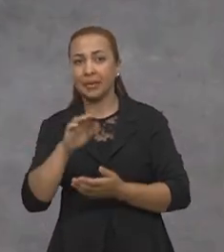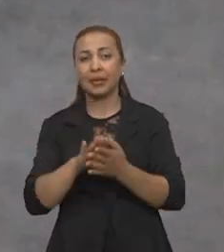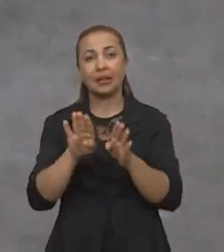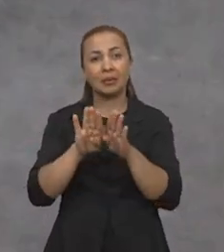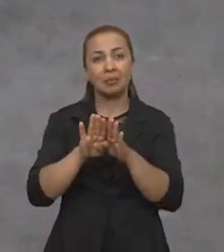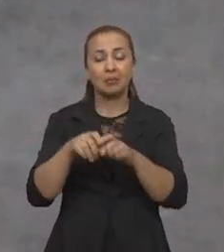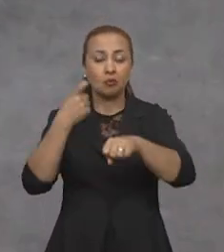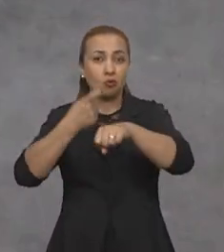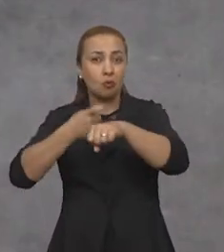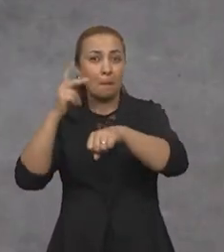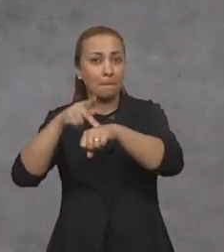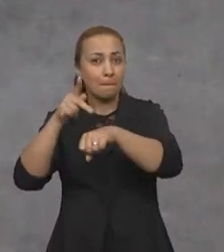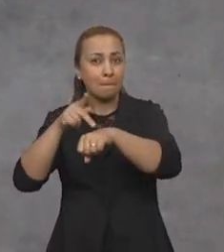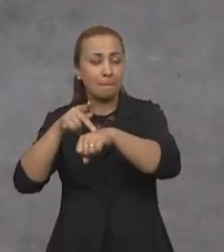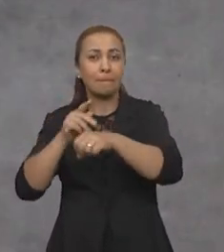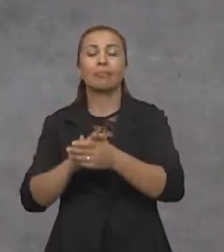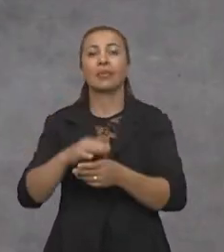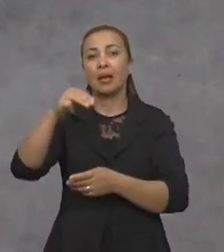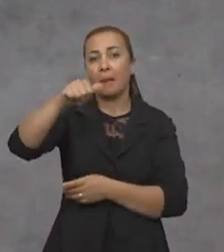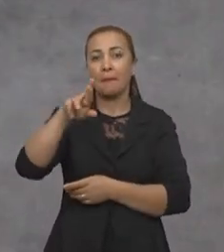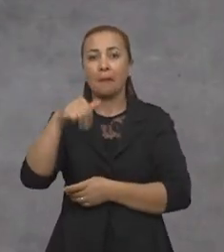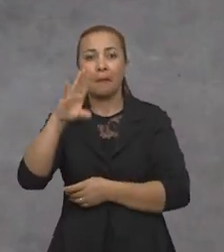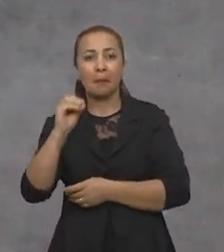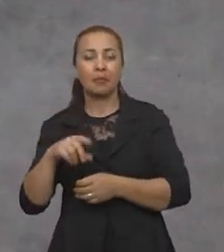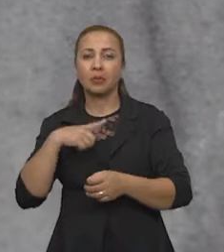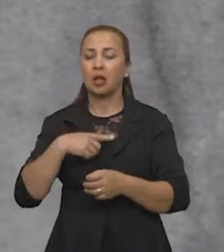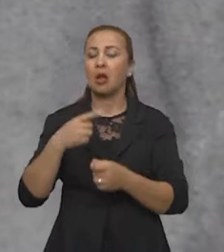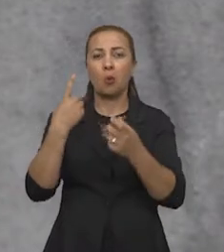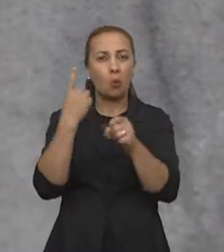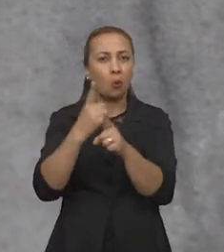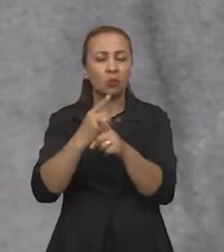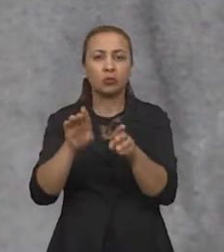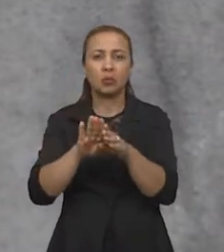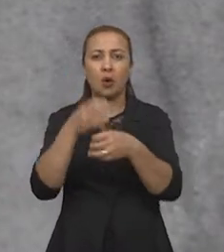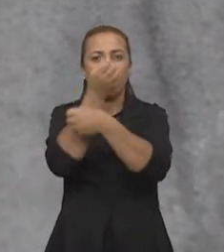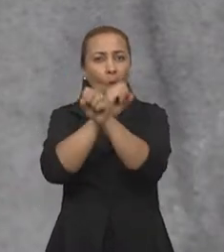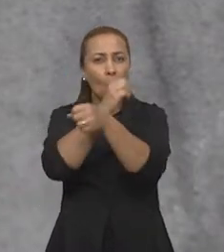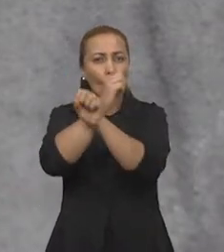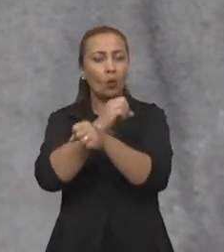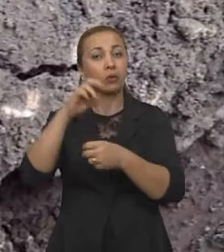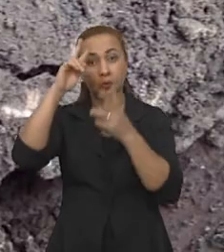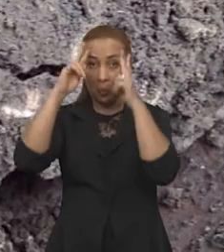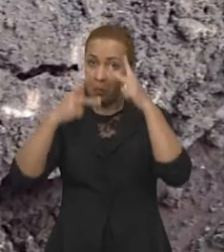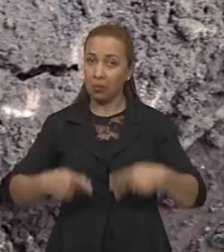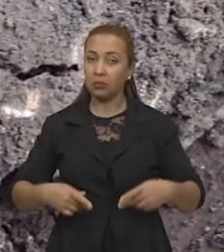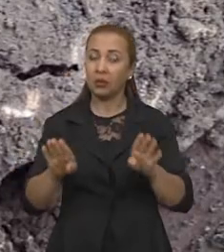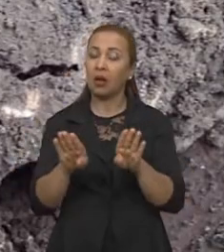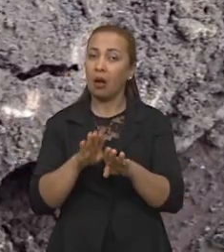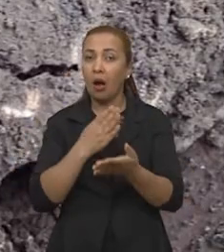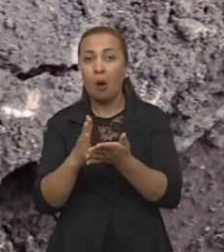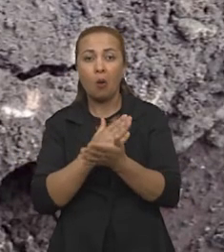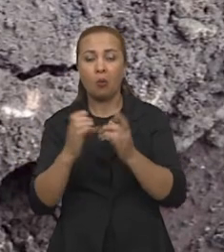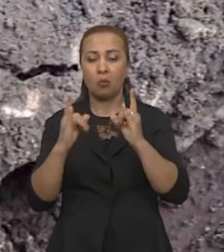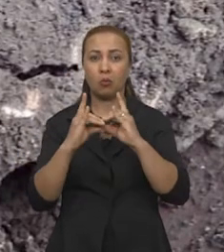também um outro tambetá de mármore. Nós temos encontrado, né, os ossos humanos, né, claro, em algumas urnas